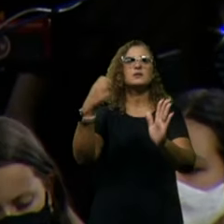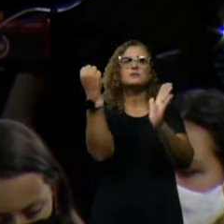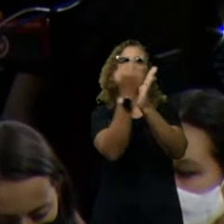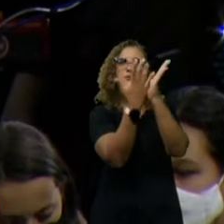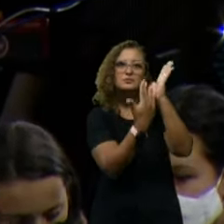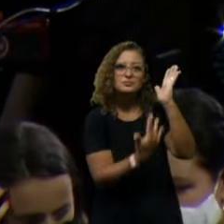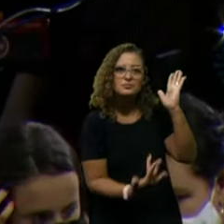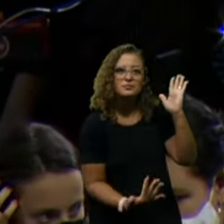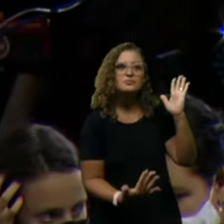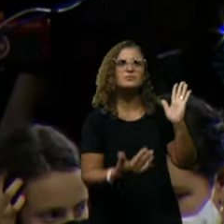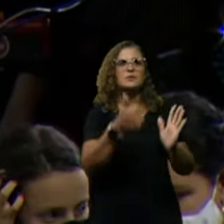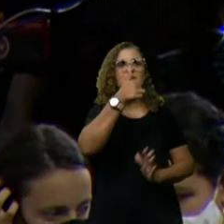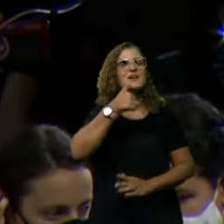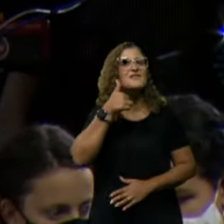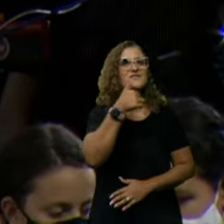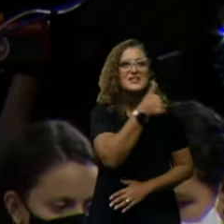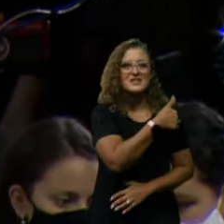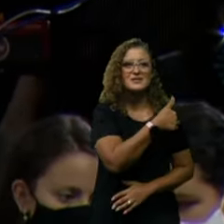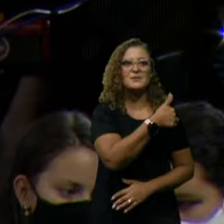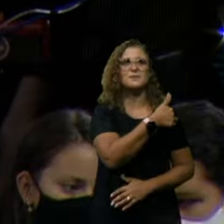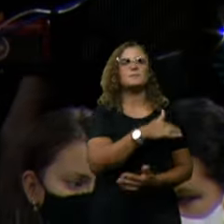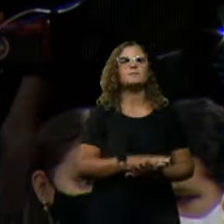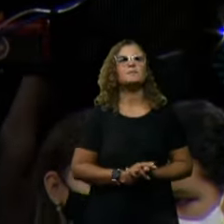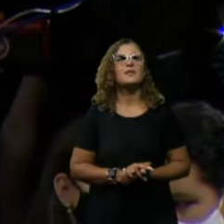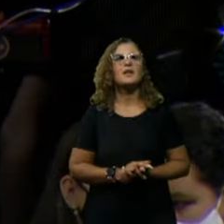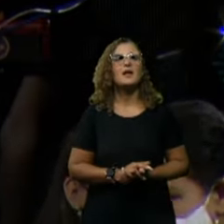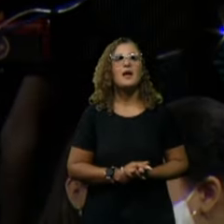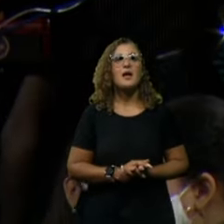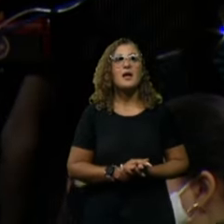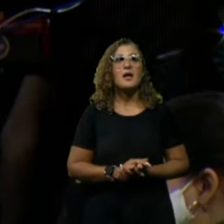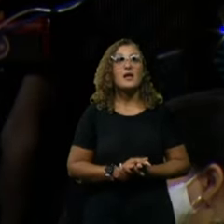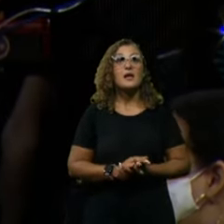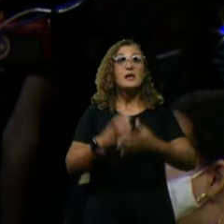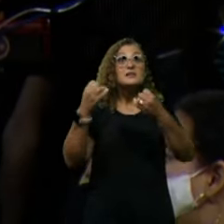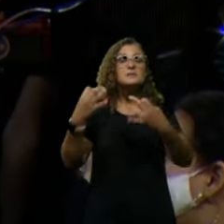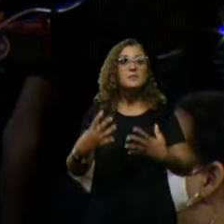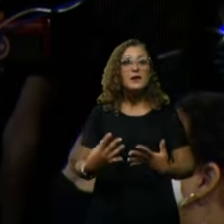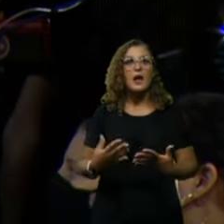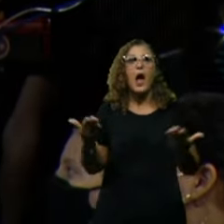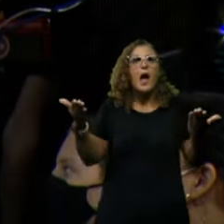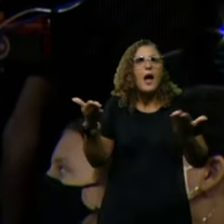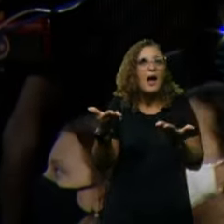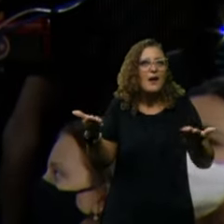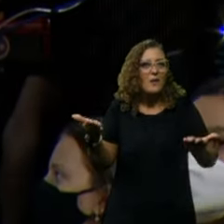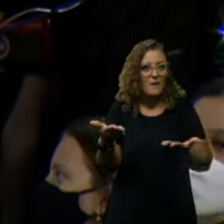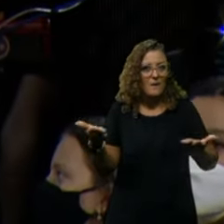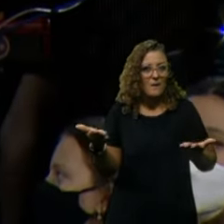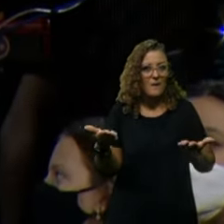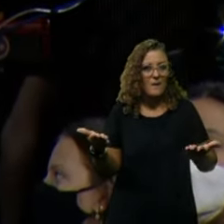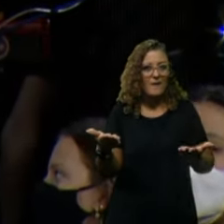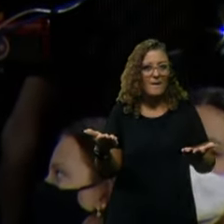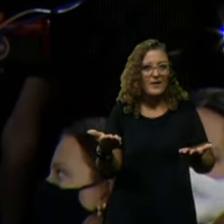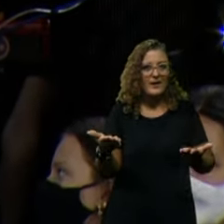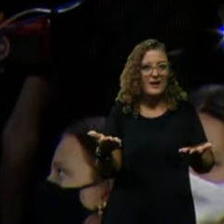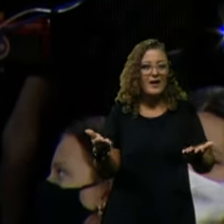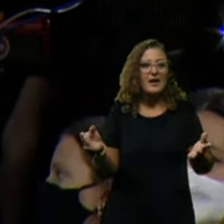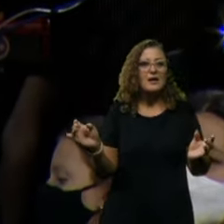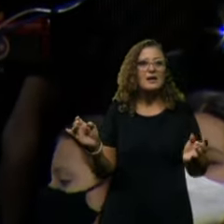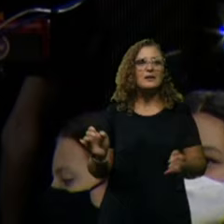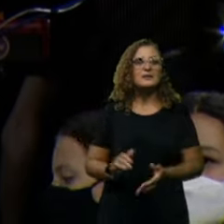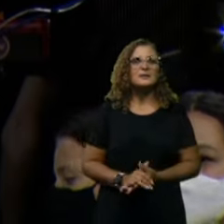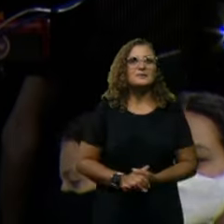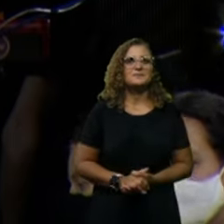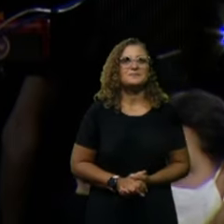sangue ele diz assim agora portanto e tira o primeiro